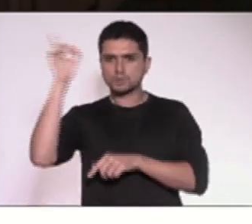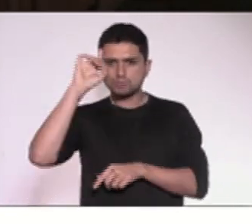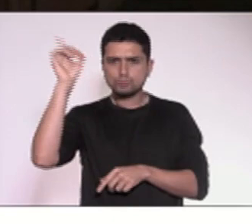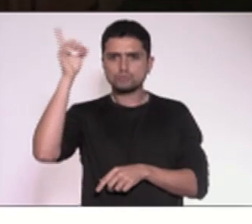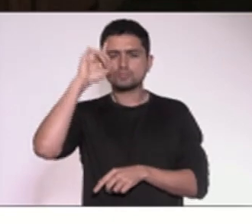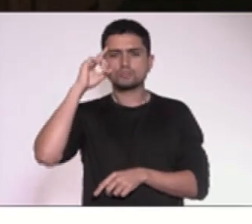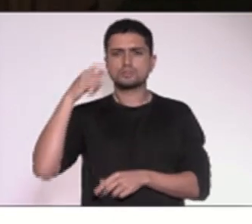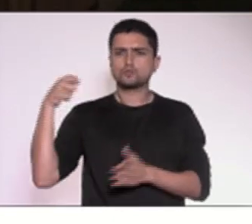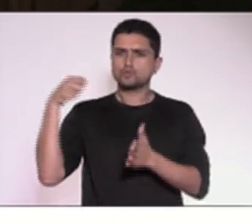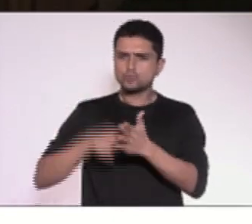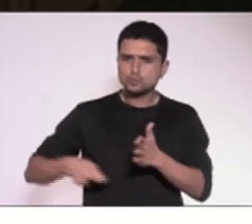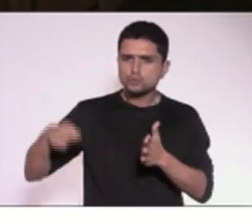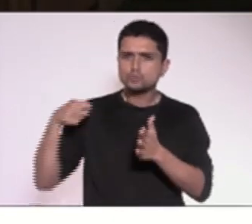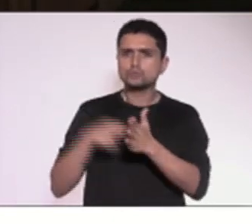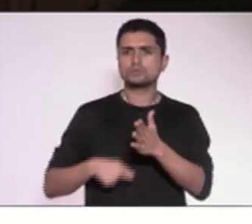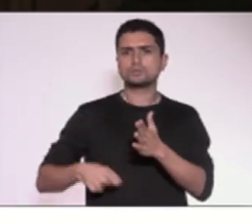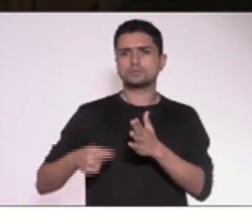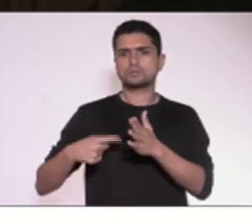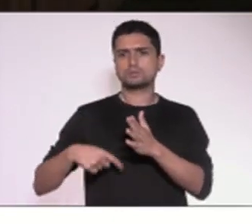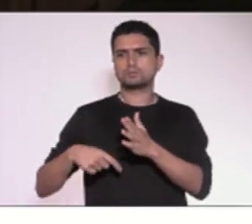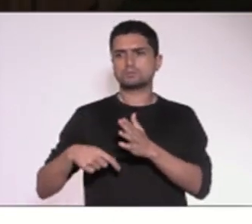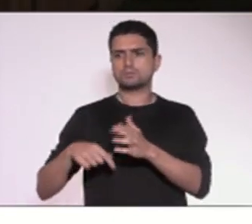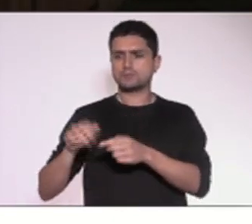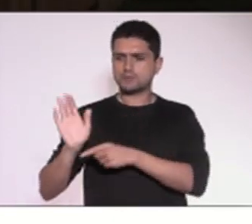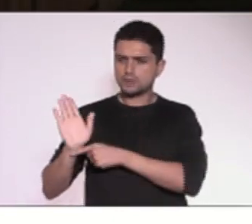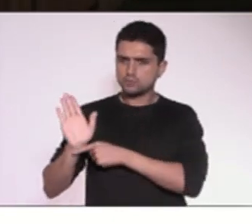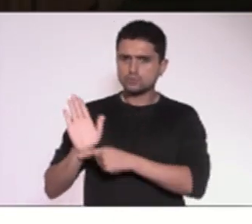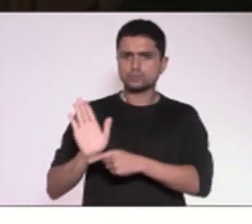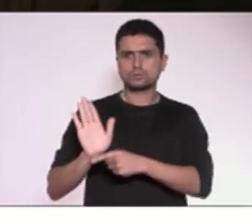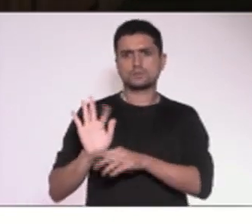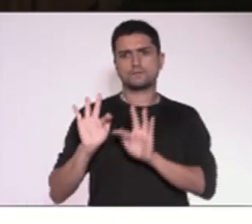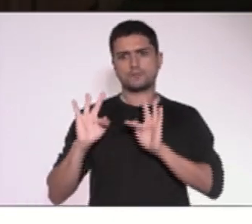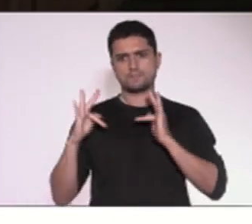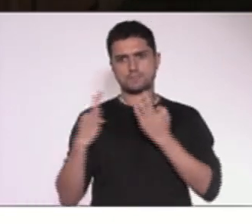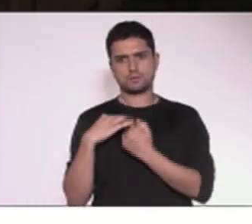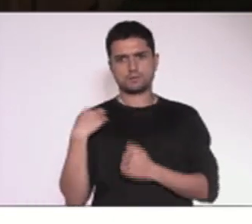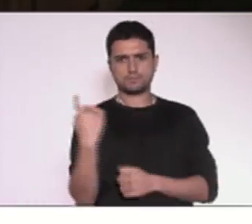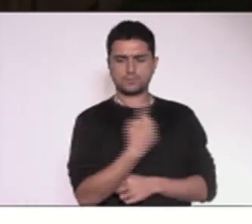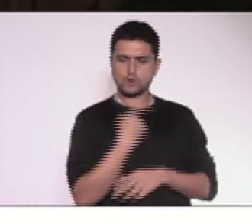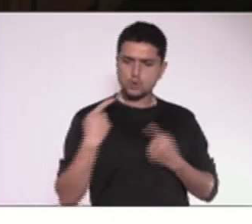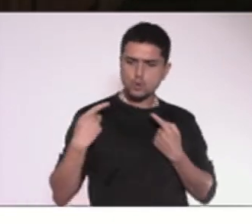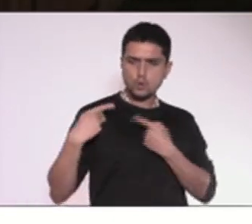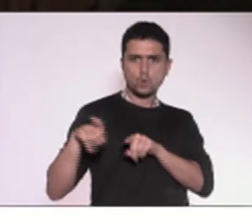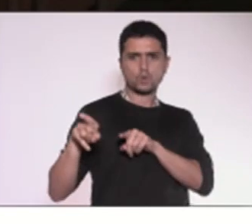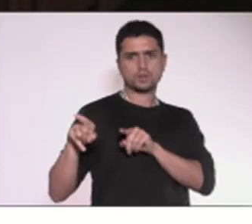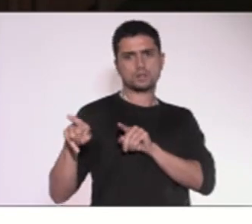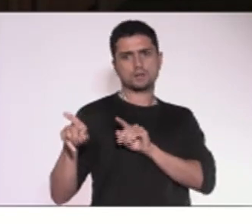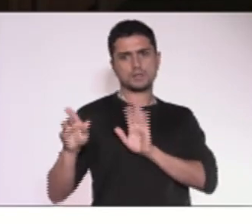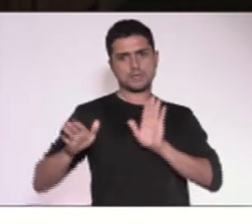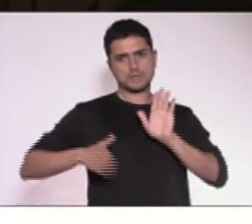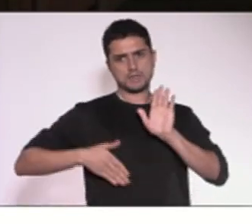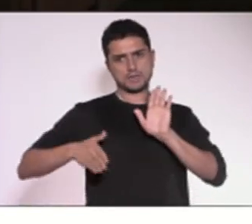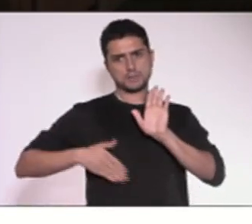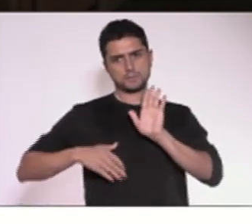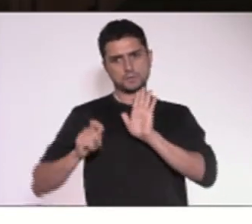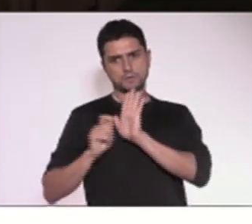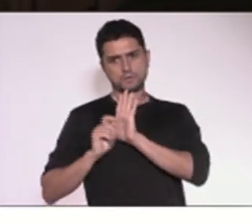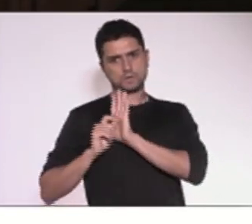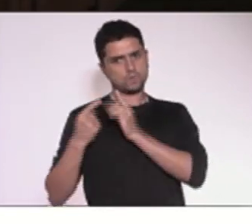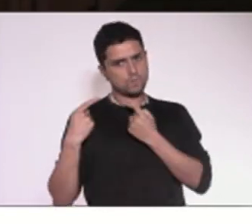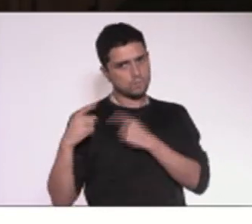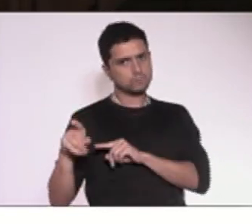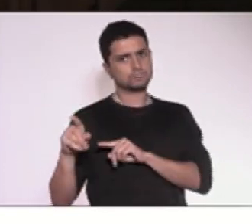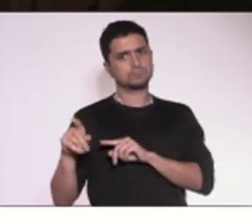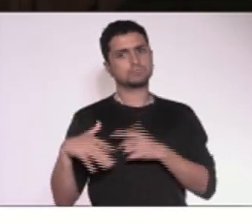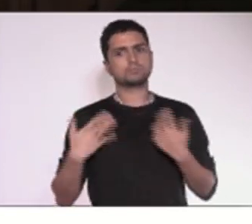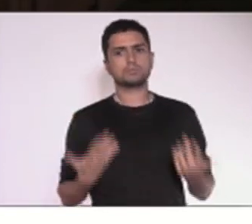liberdade das nossas famílias, no combate ao crime organizado. E eu aqui quero fazer a minha